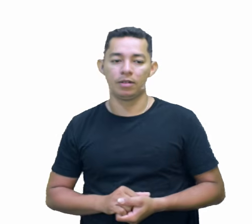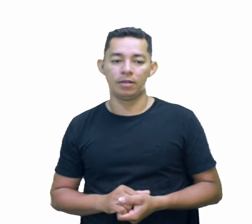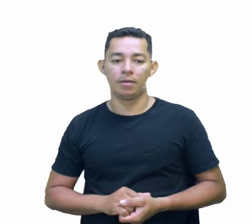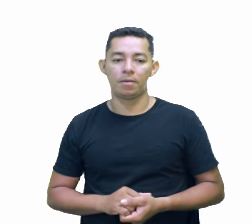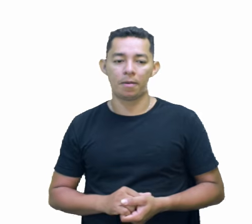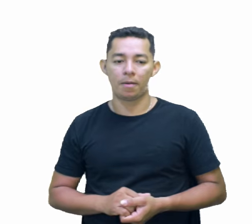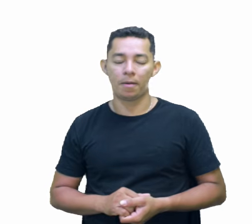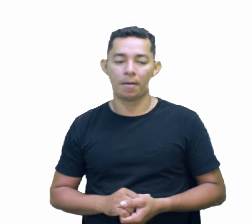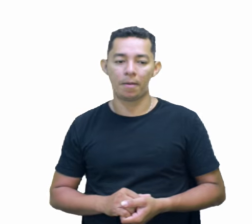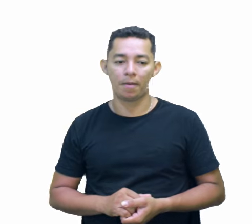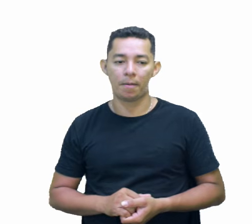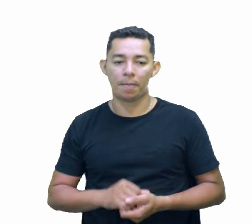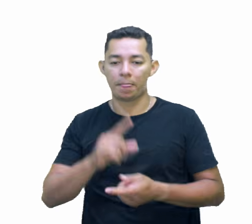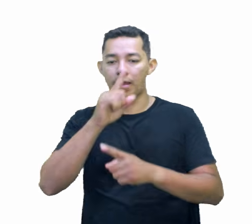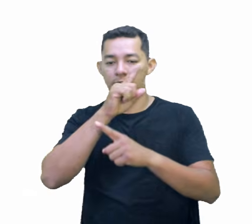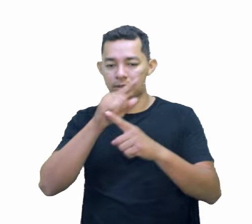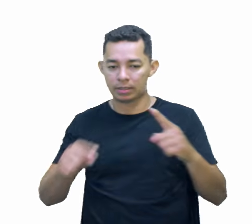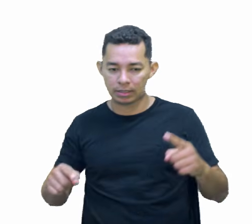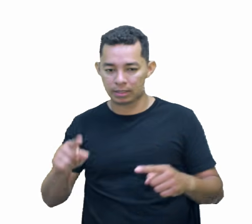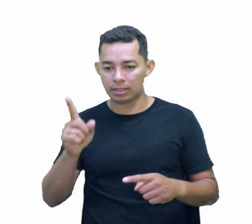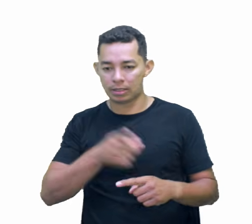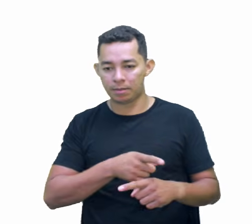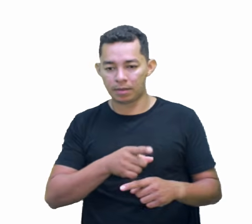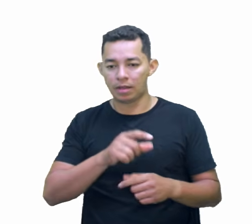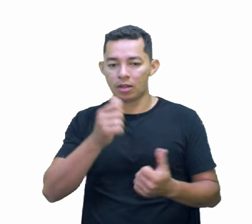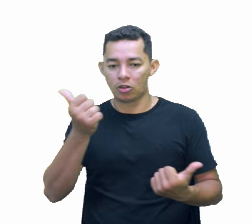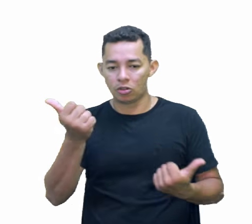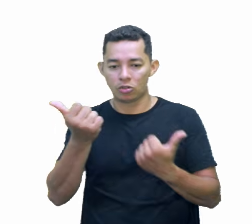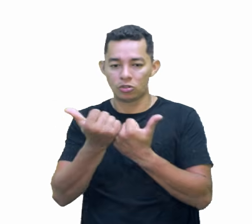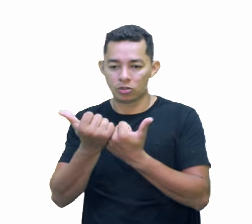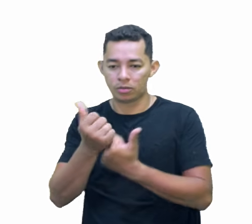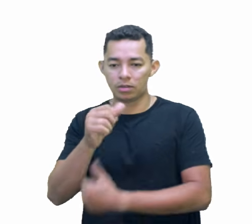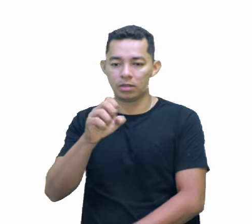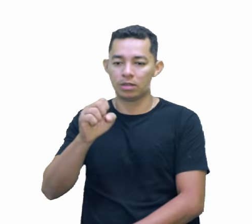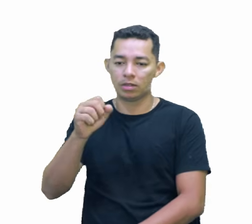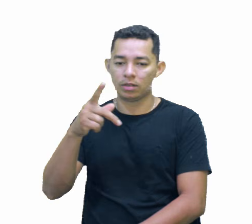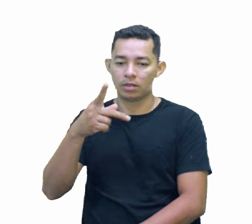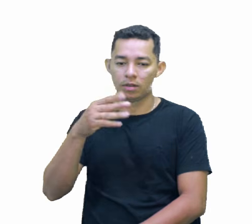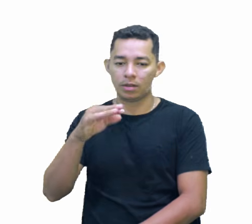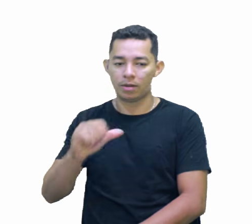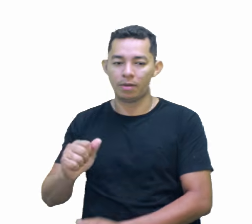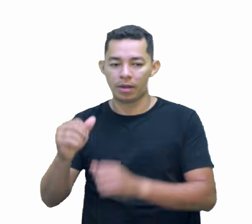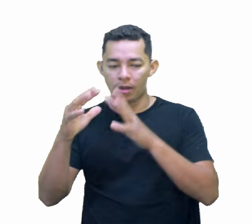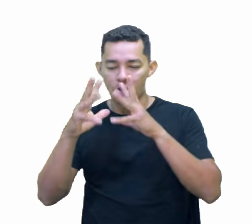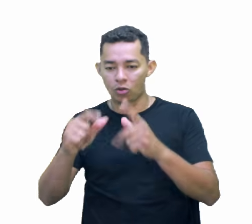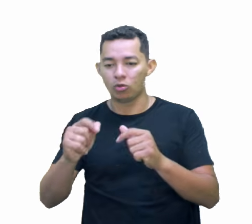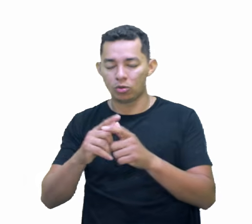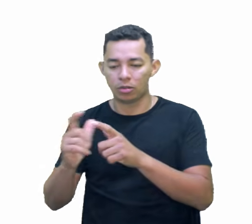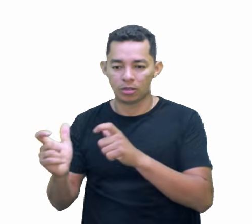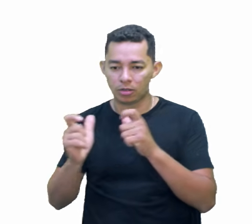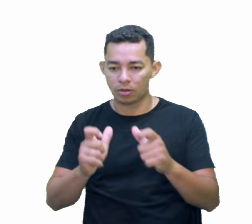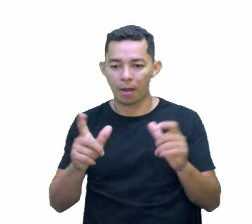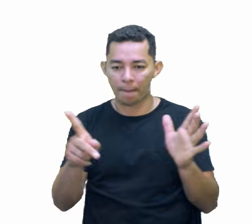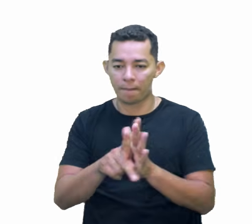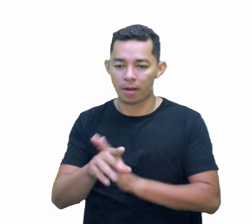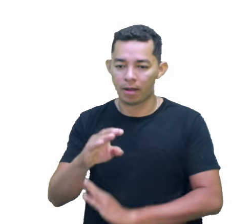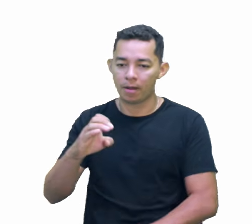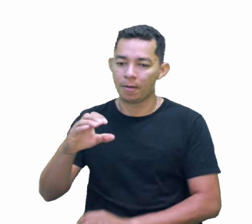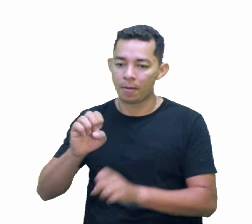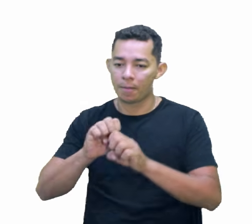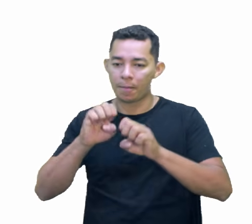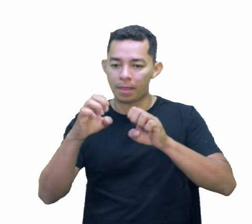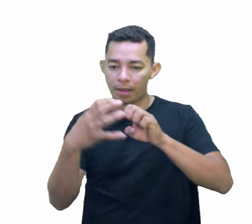na eliminação e substituição de espécies, tudo isso são fatores ecológicos na forma